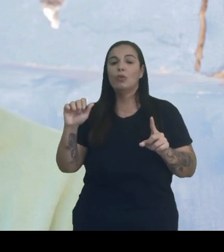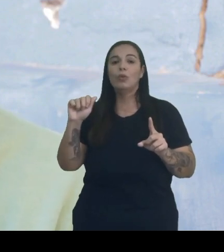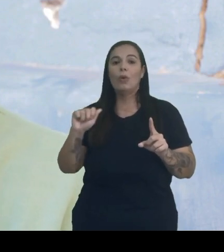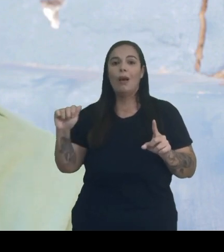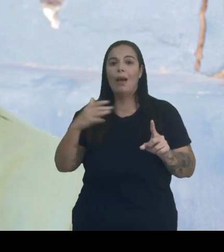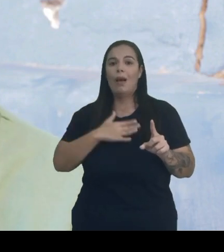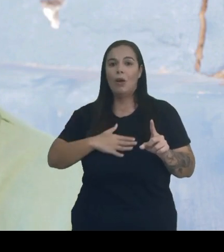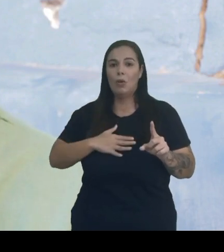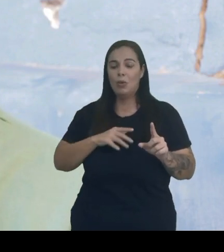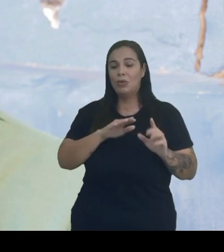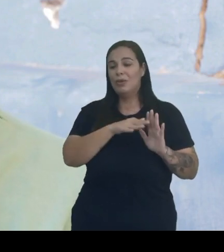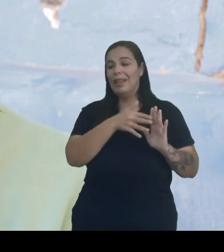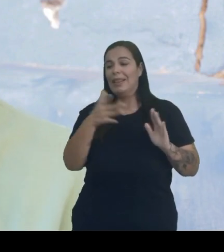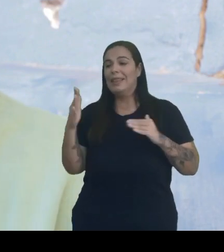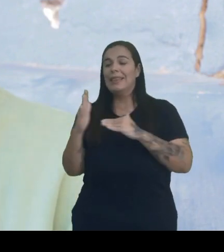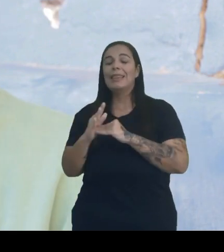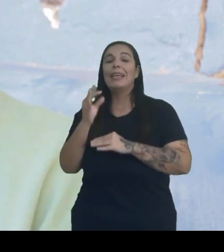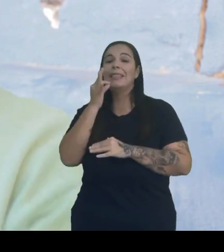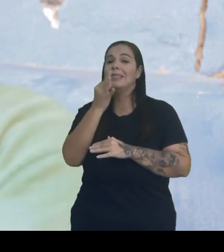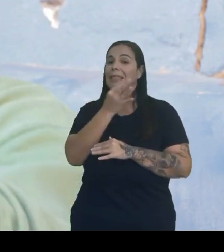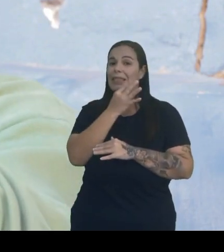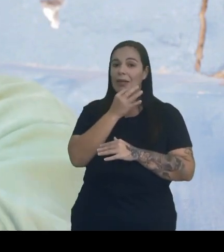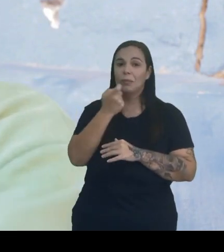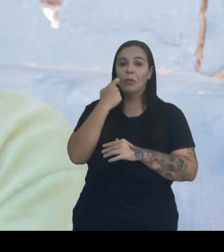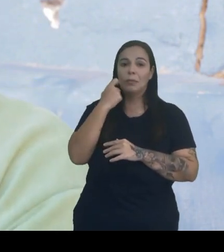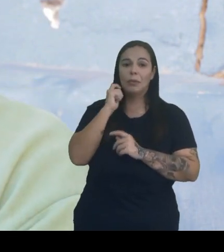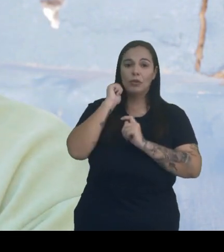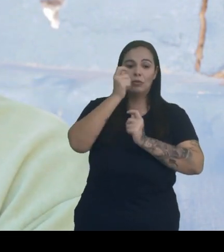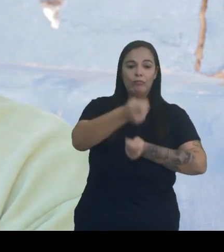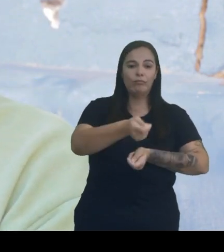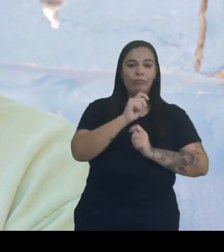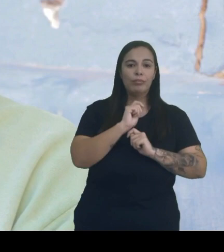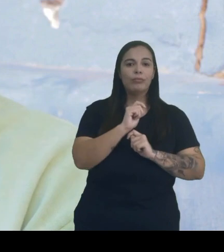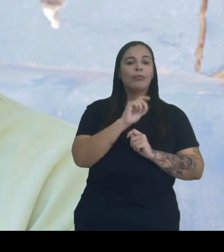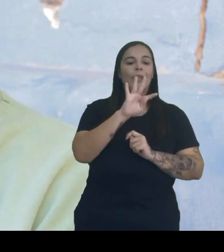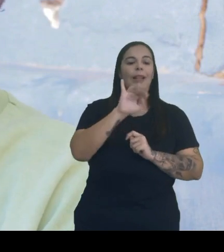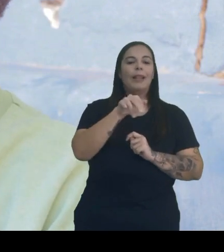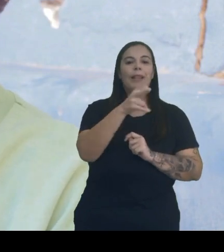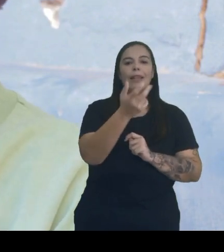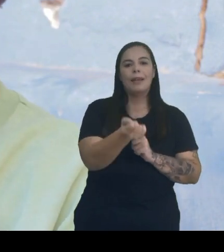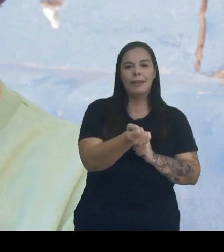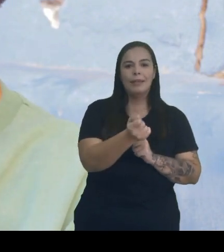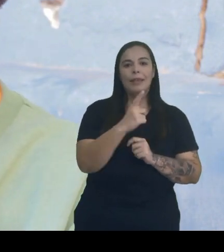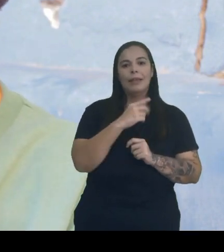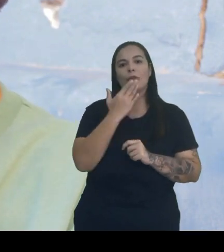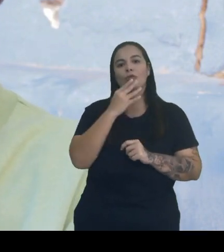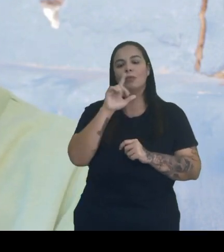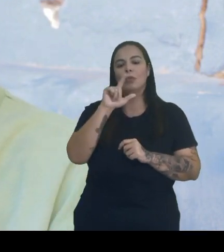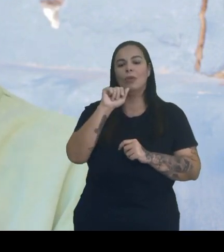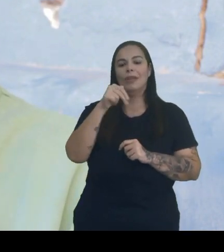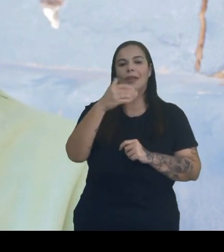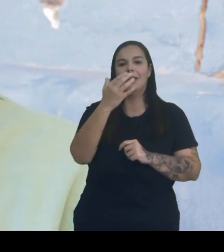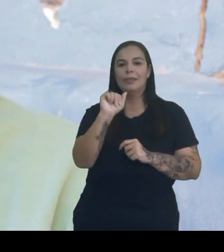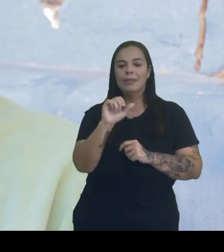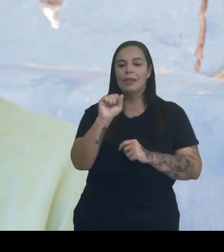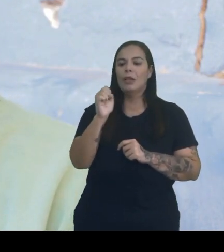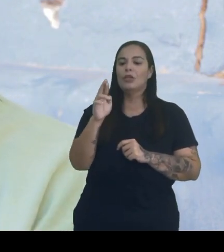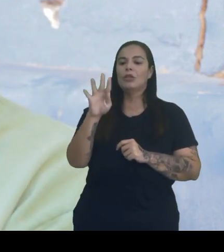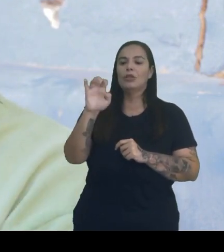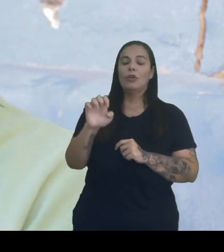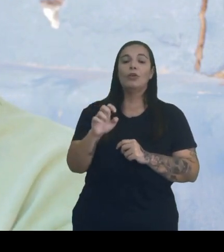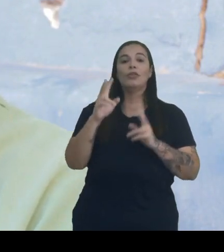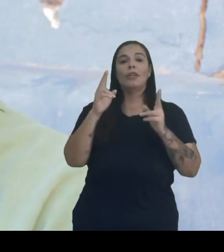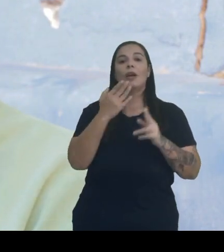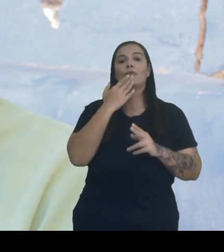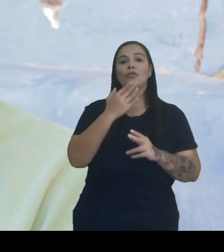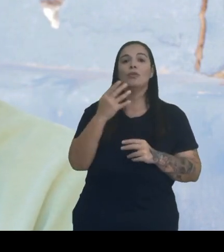agosto, até setembro matando tainha. Já não botava mais os lança-sorte. Lança-sorte é como a gente pesca no verão. Você bota o arrastão a primeira vez,